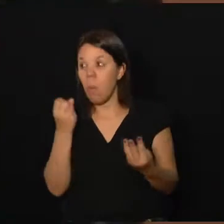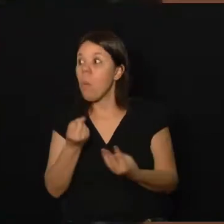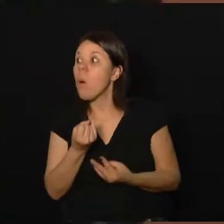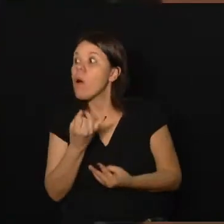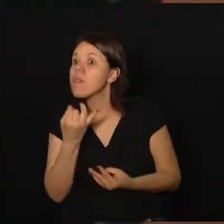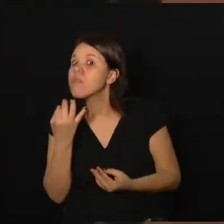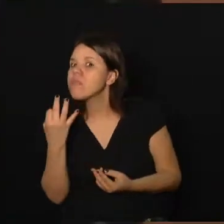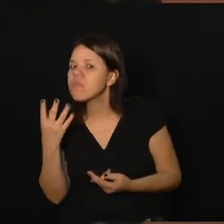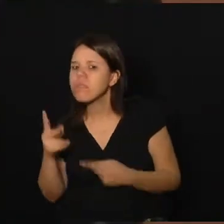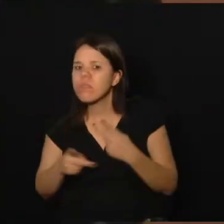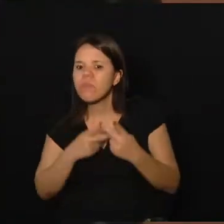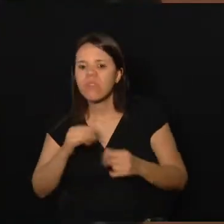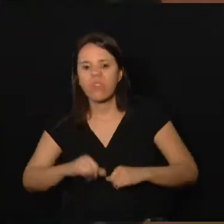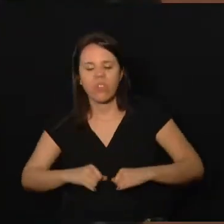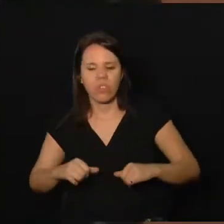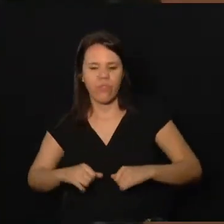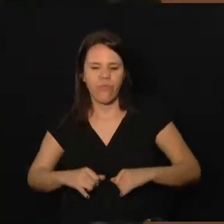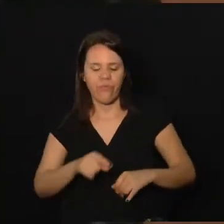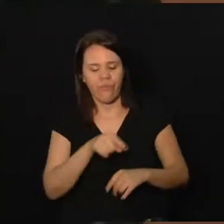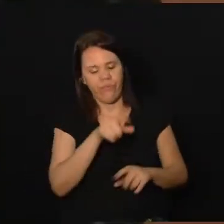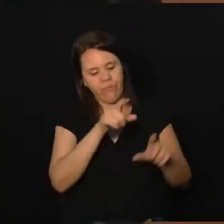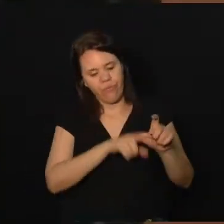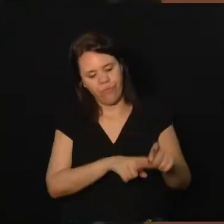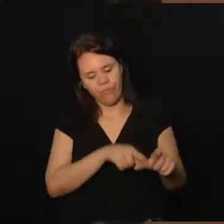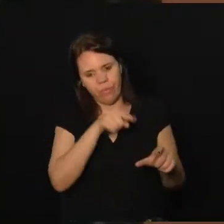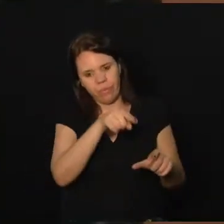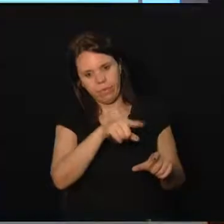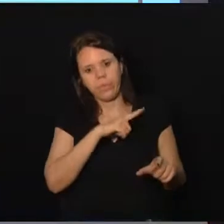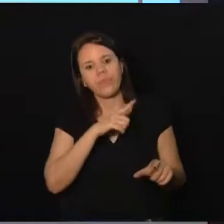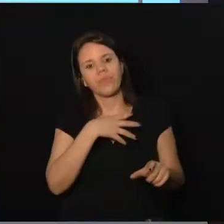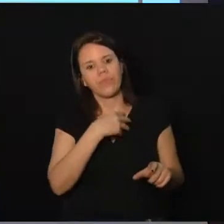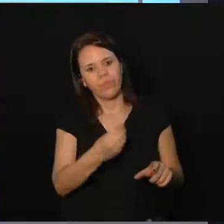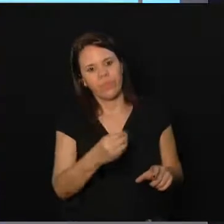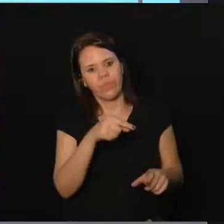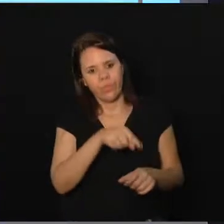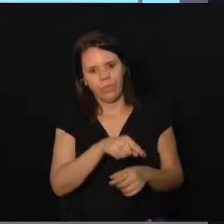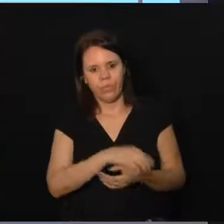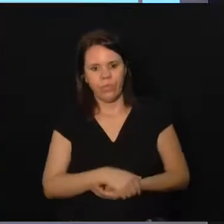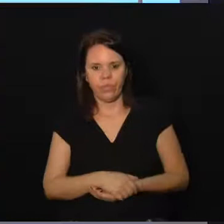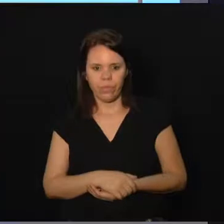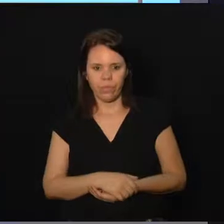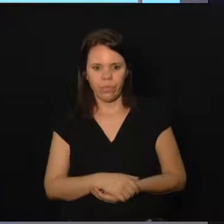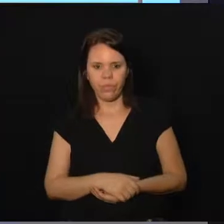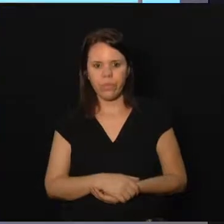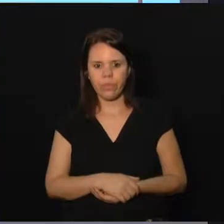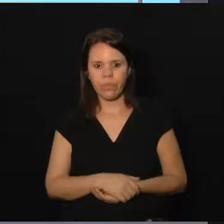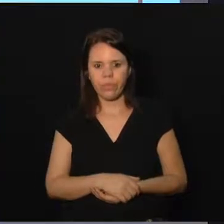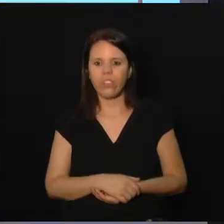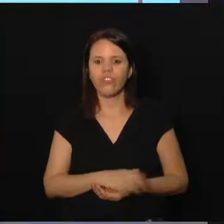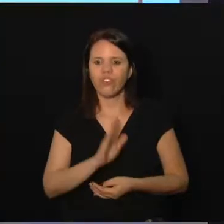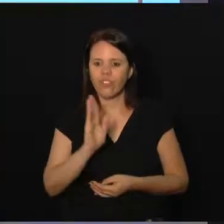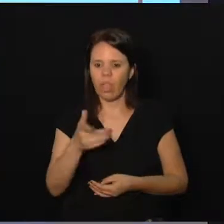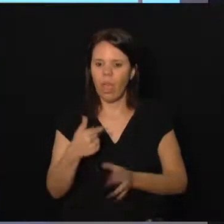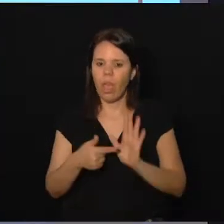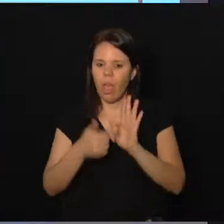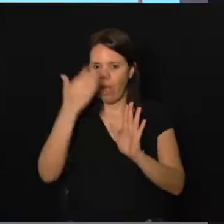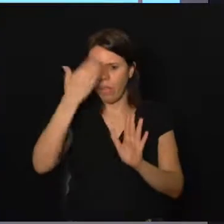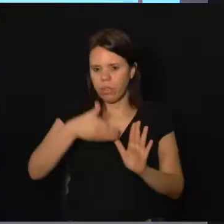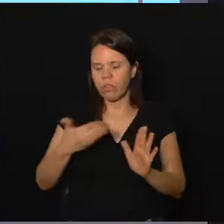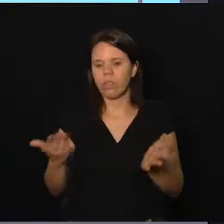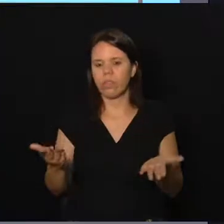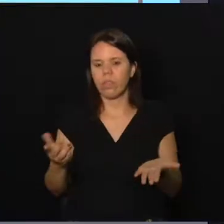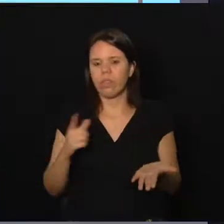vai. Normalmente, esse dependente químico geralmente tem filhos. Os filhos, já é constatado também que existe